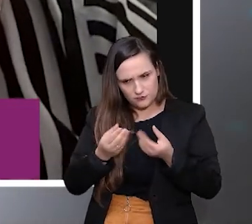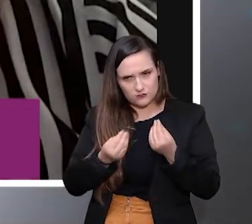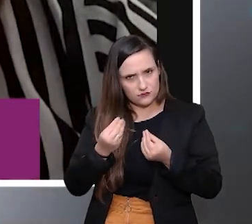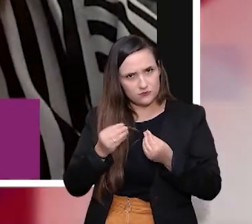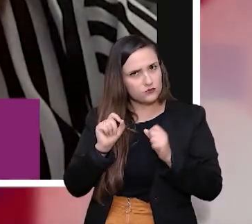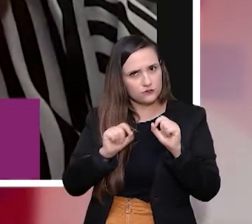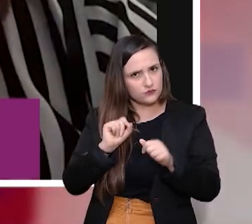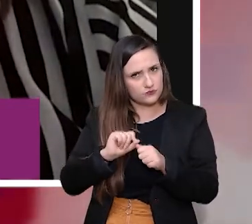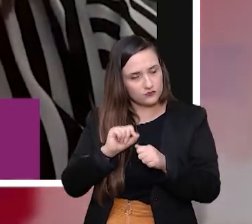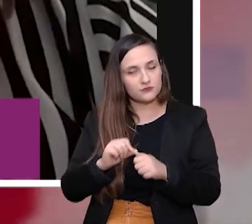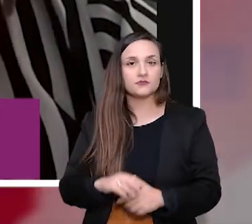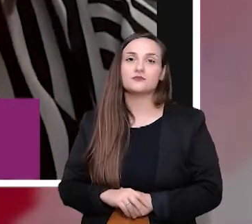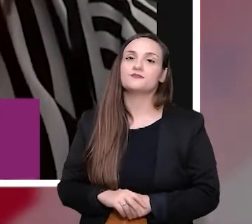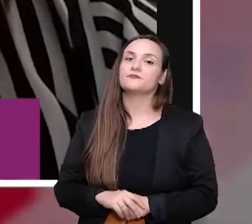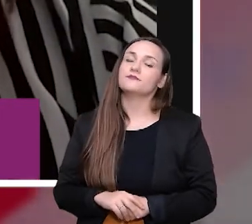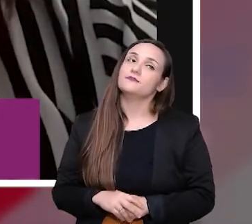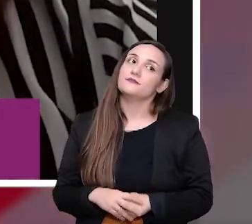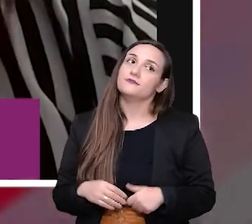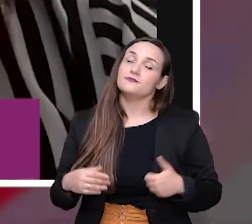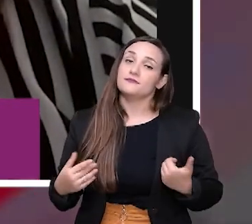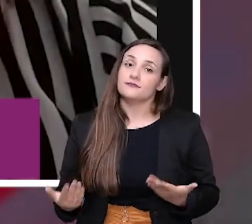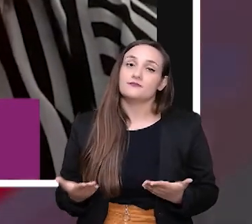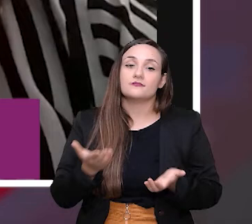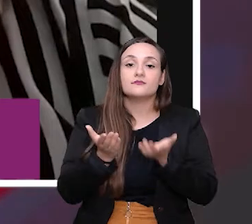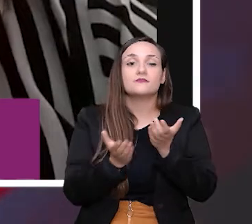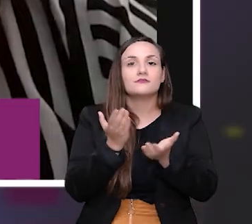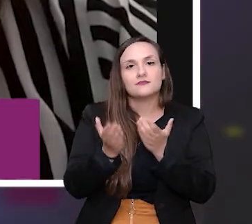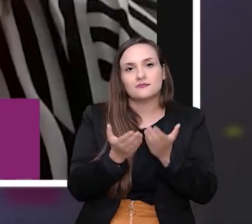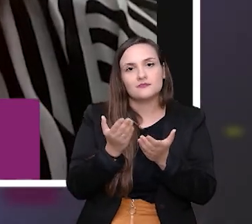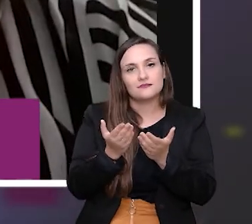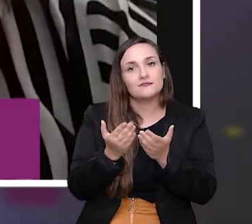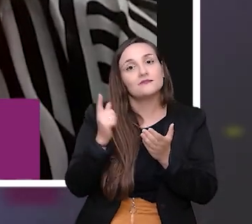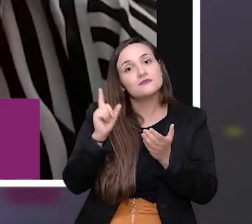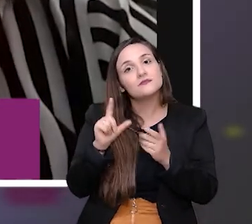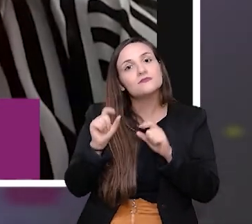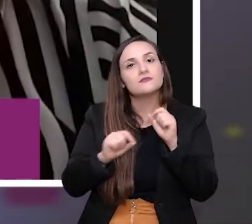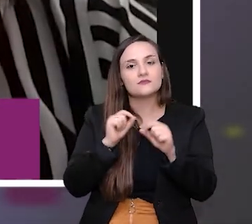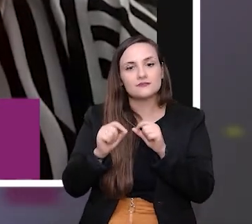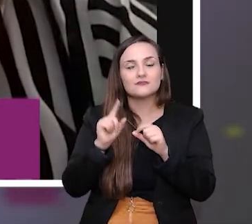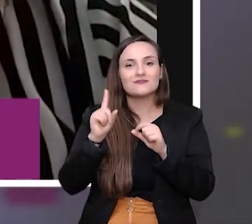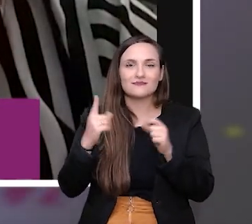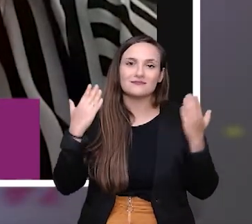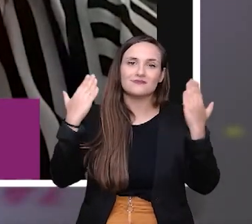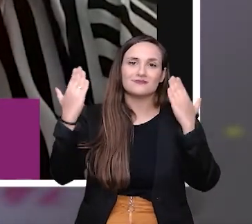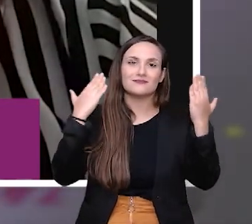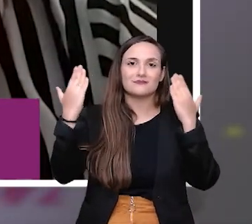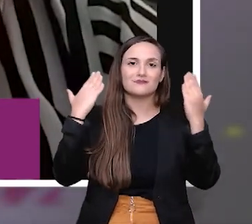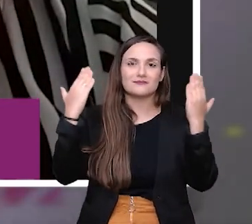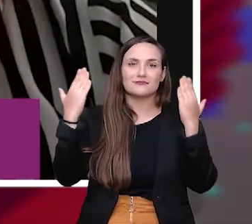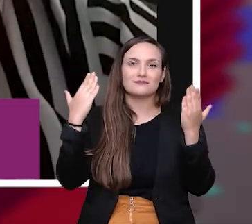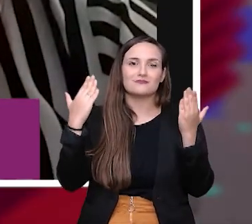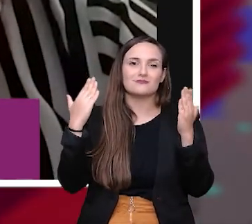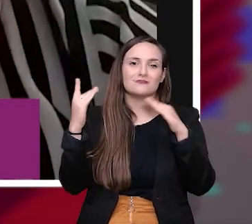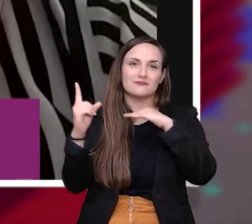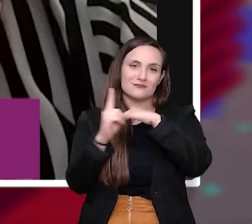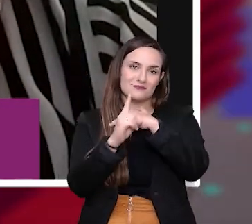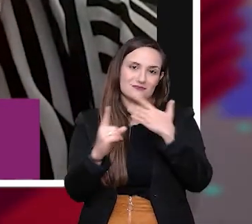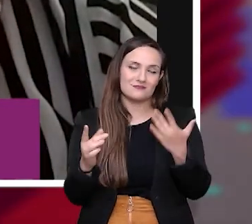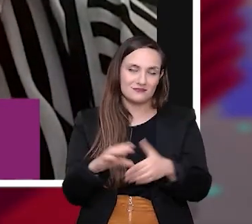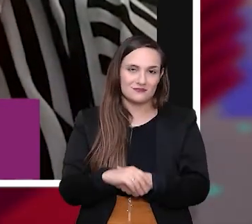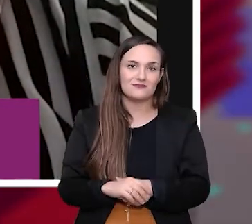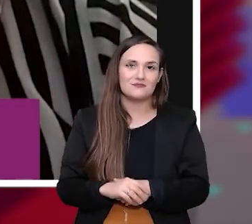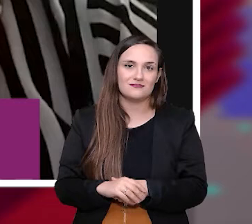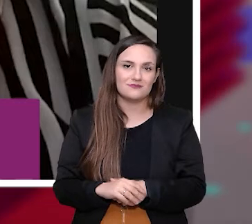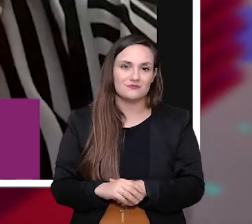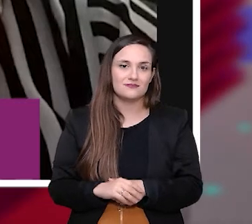né? O que fazer? Então, na verdade, o tratamento envolve muito a questão da psicoterapia, tá? Que